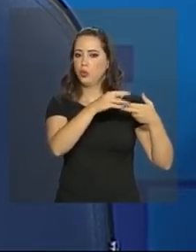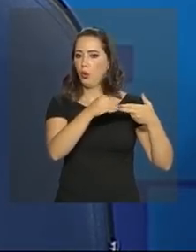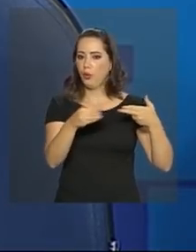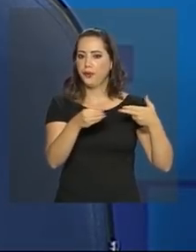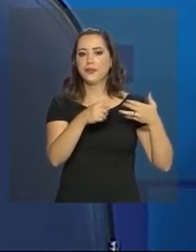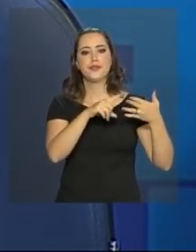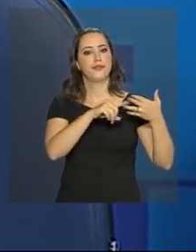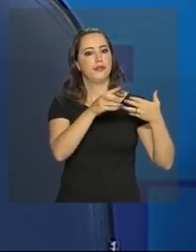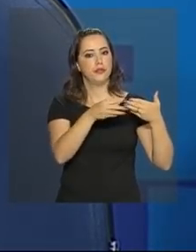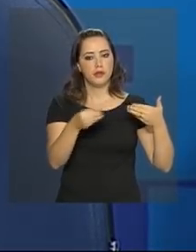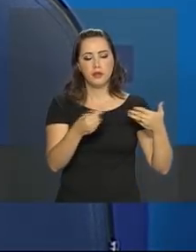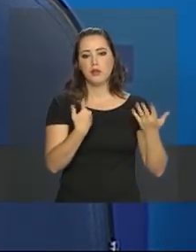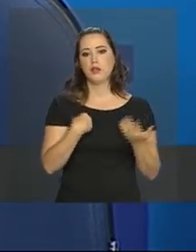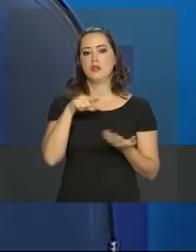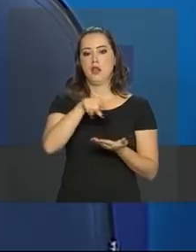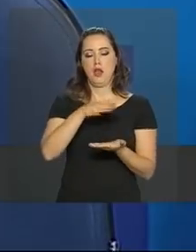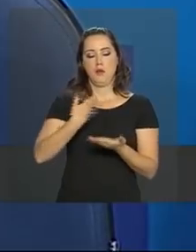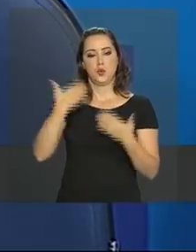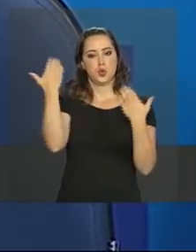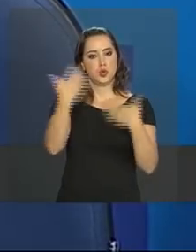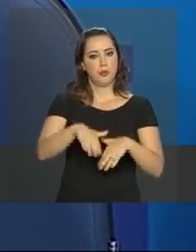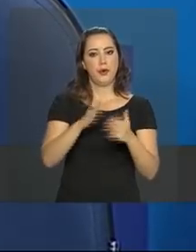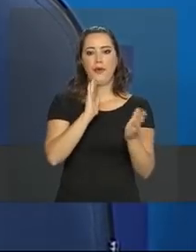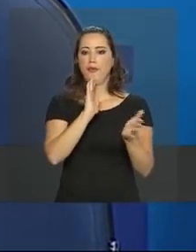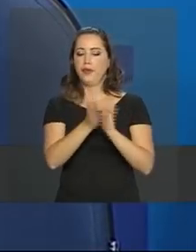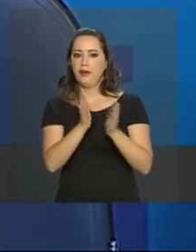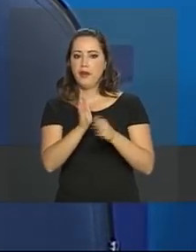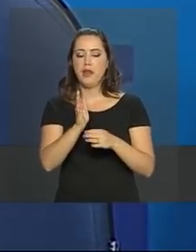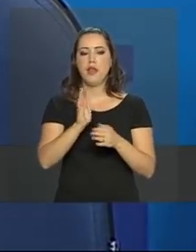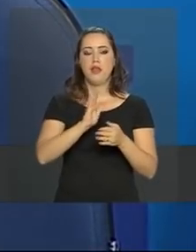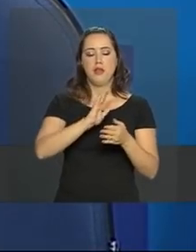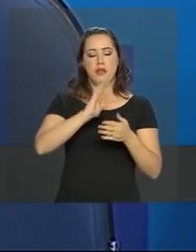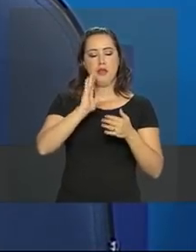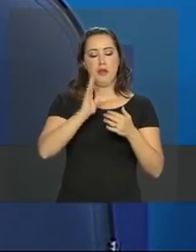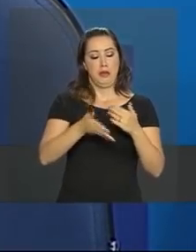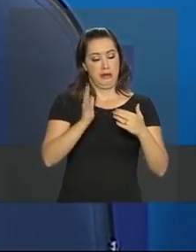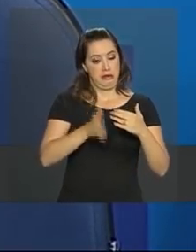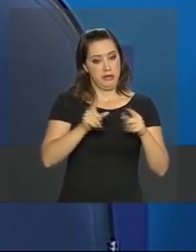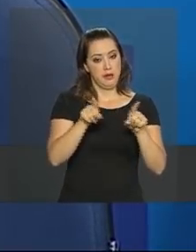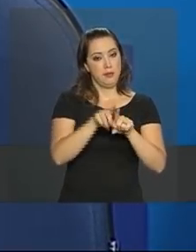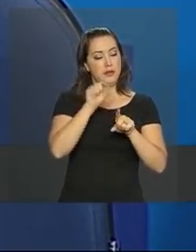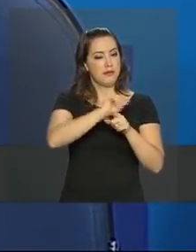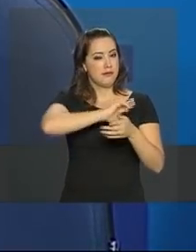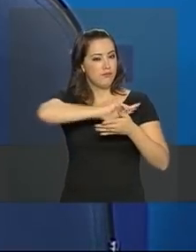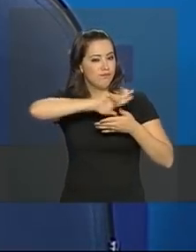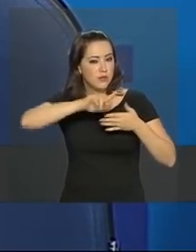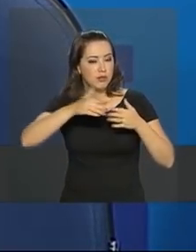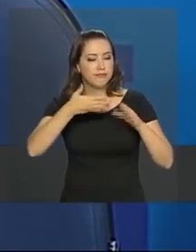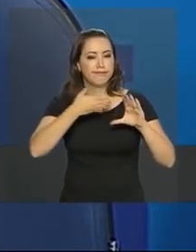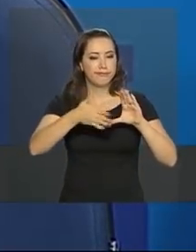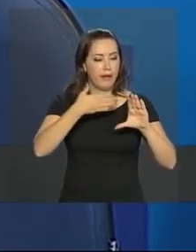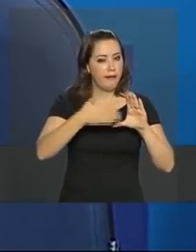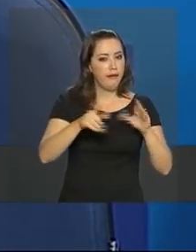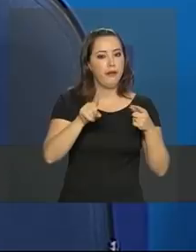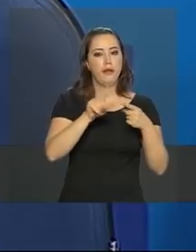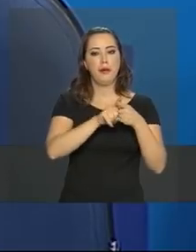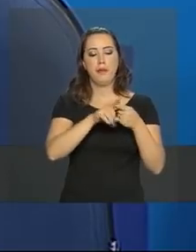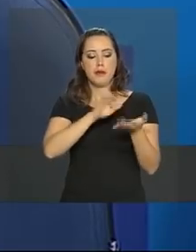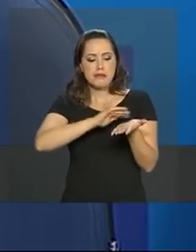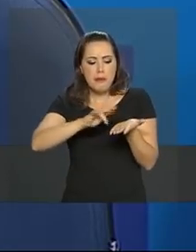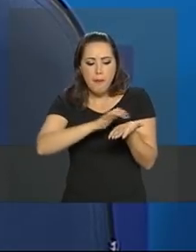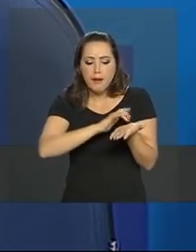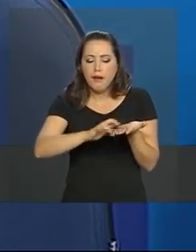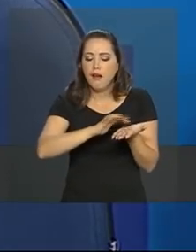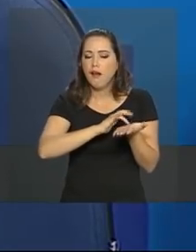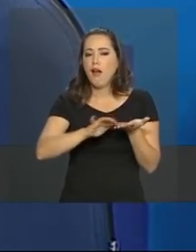diversificadas em braile em livros em vídeo livros enfim para atender o máximo possível dessas especificidades